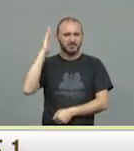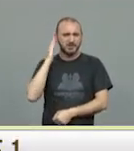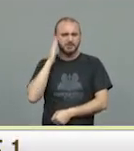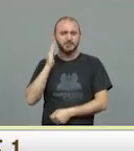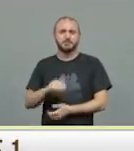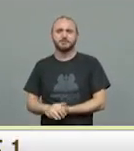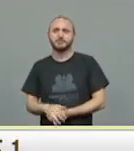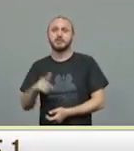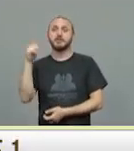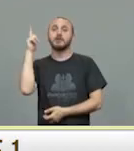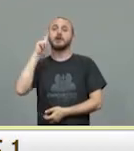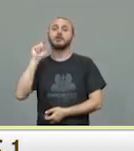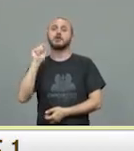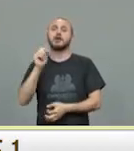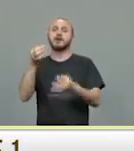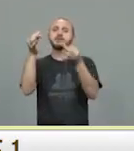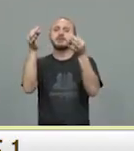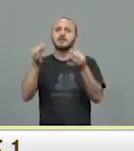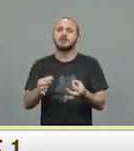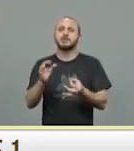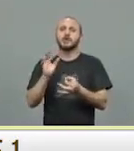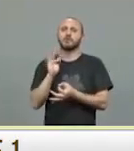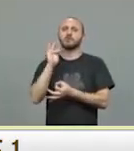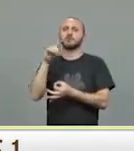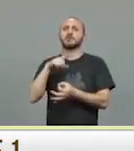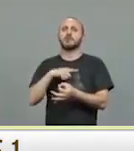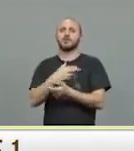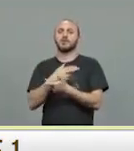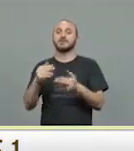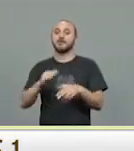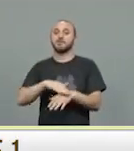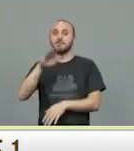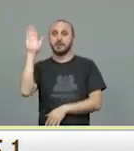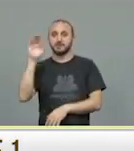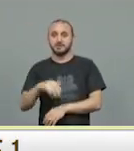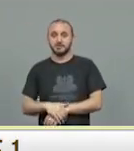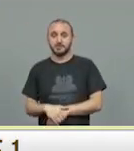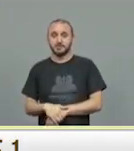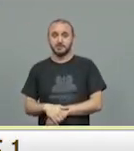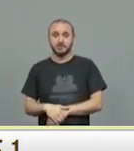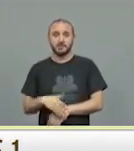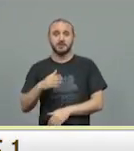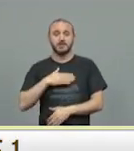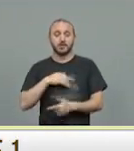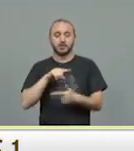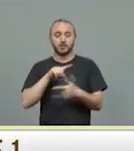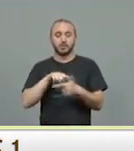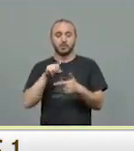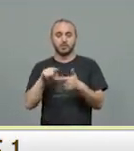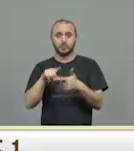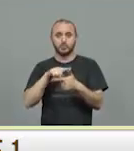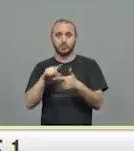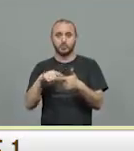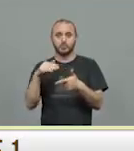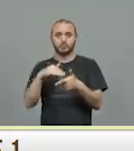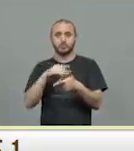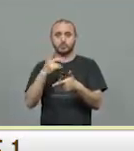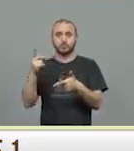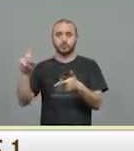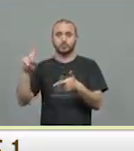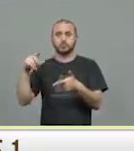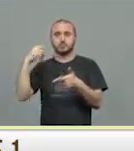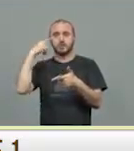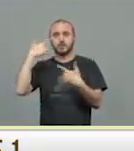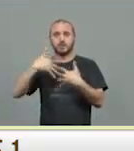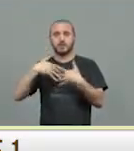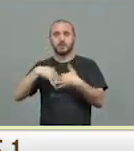Ganham a certeza de que tem algo mais. Meus irmãos, tenho duas últimas reflexões. E eu vejo o pessoal